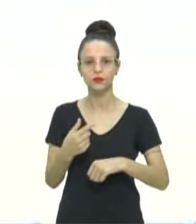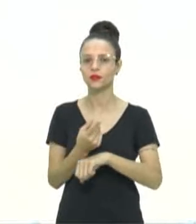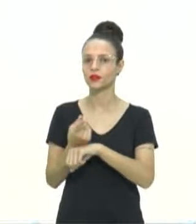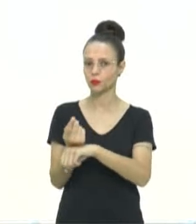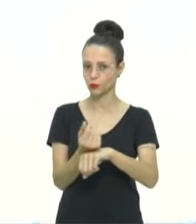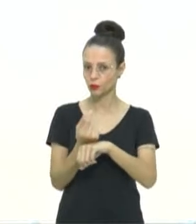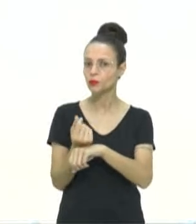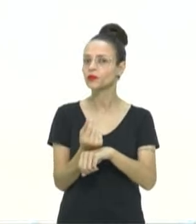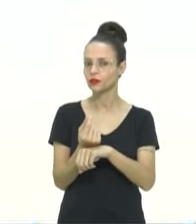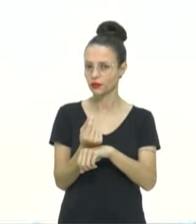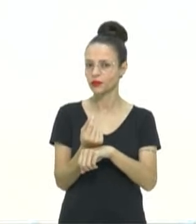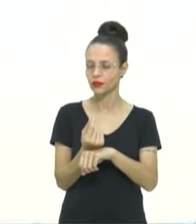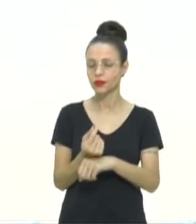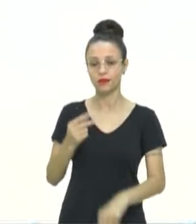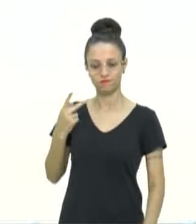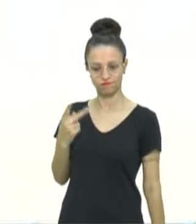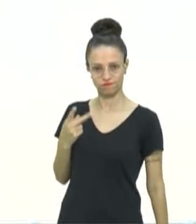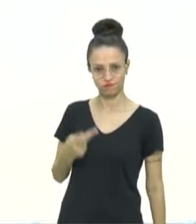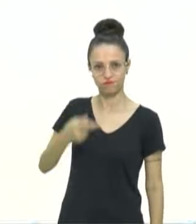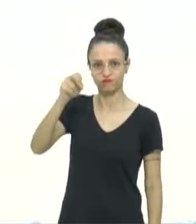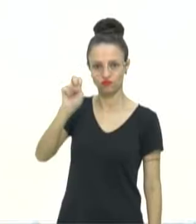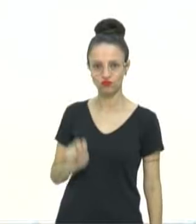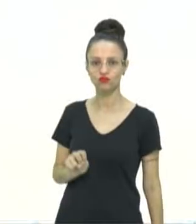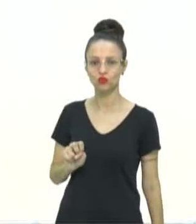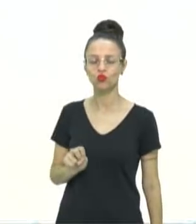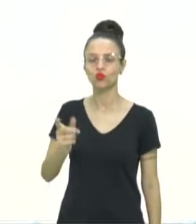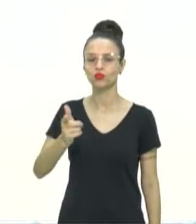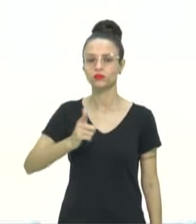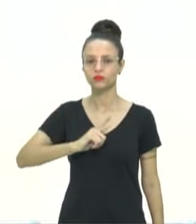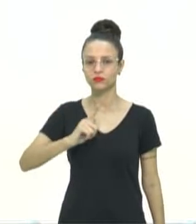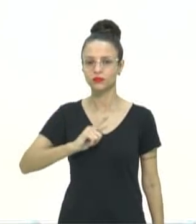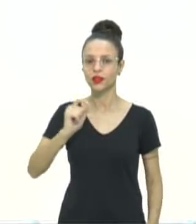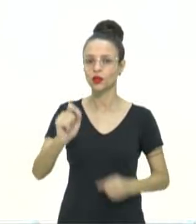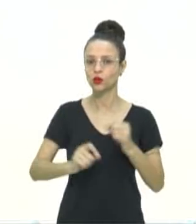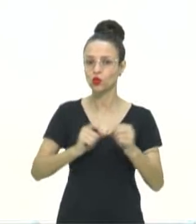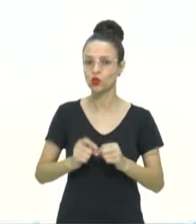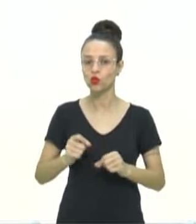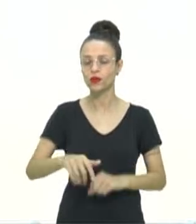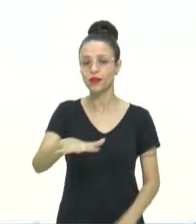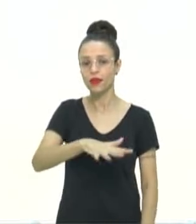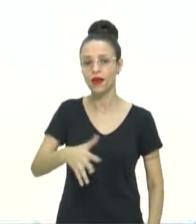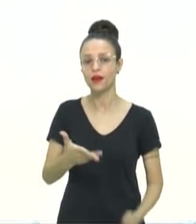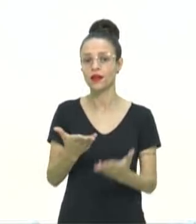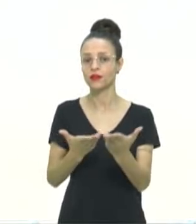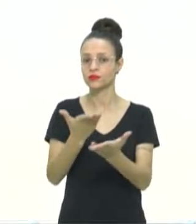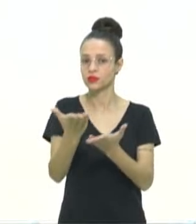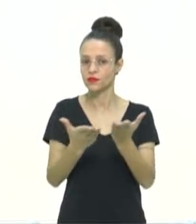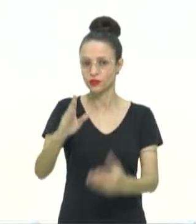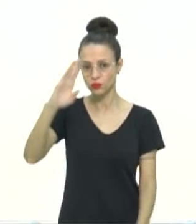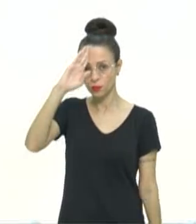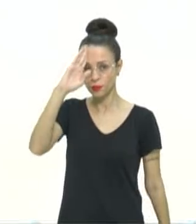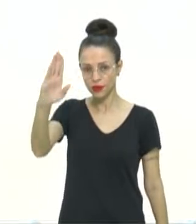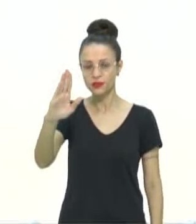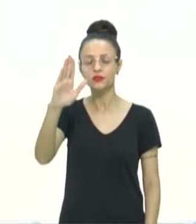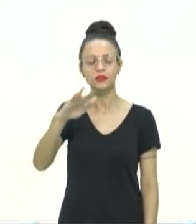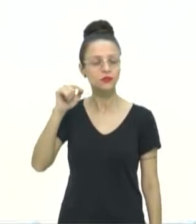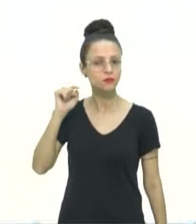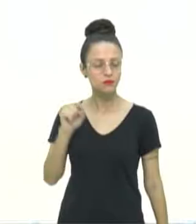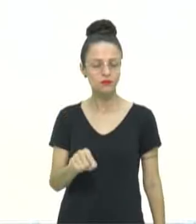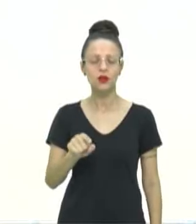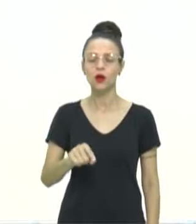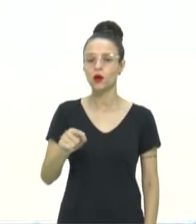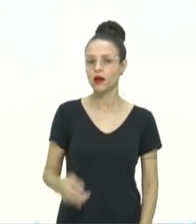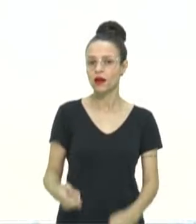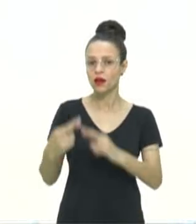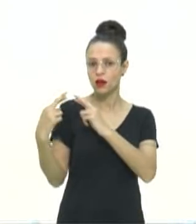economia da região sul, no caso, tem no setor de serviços sua principal atividade, responsável pela